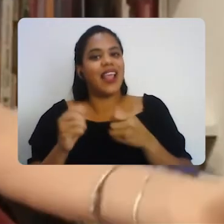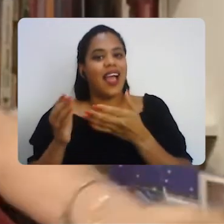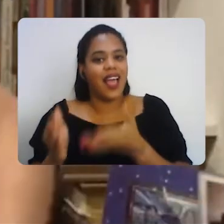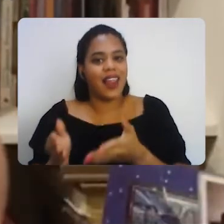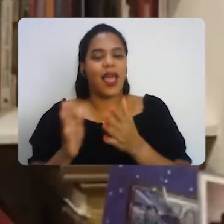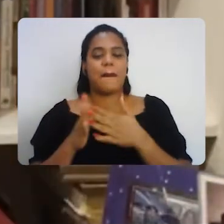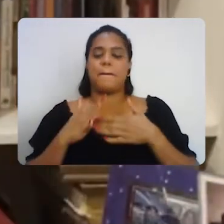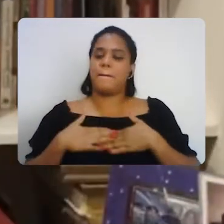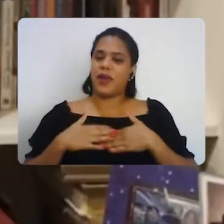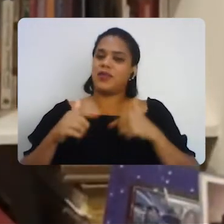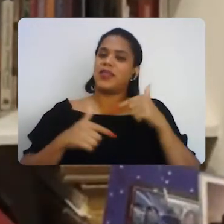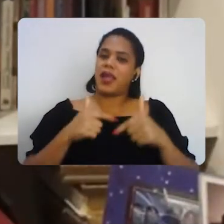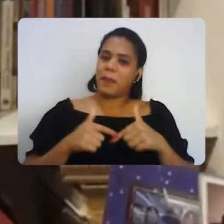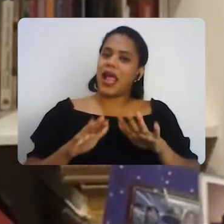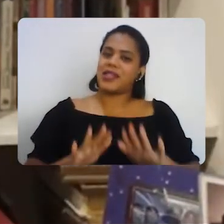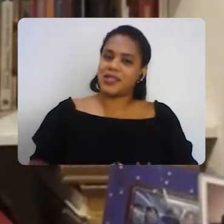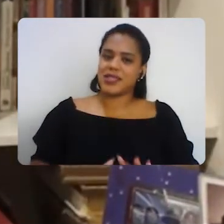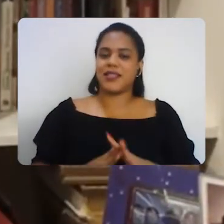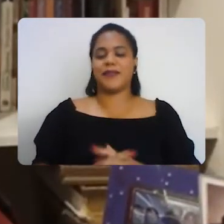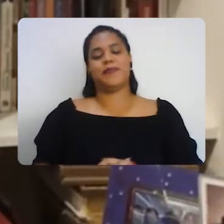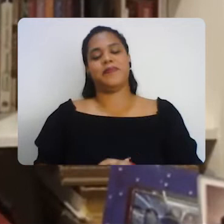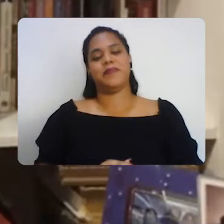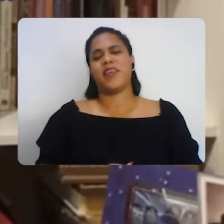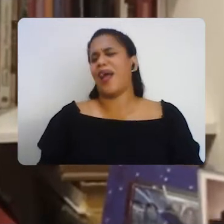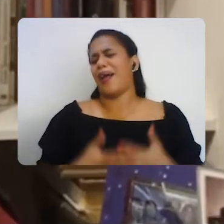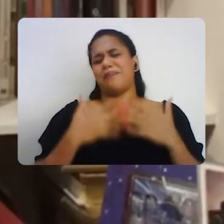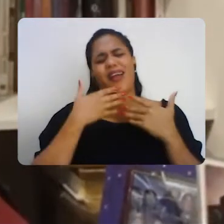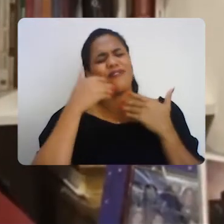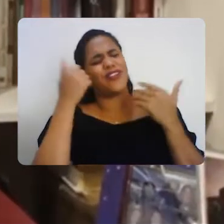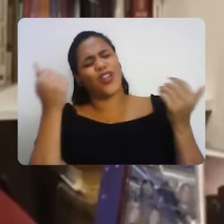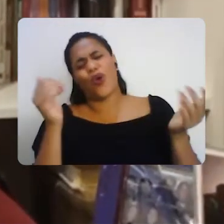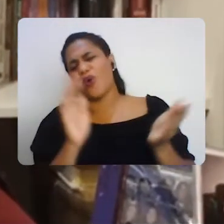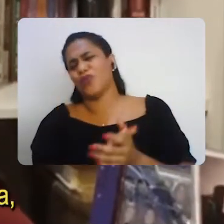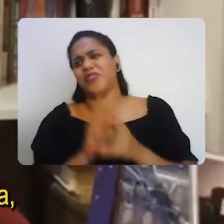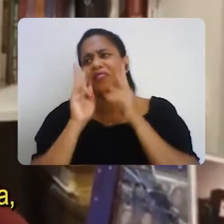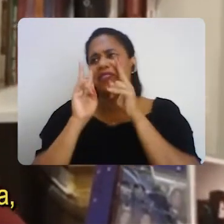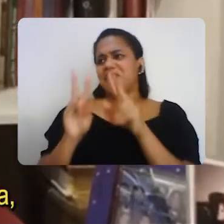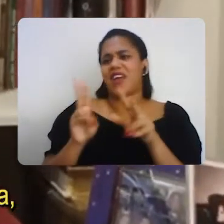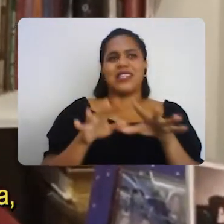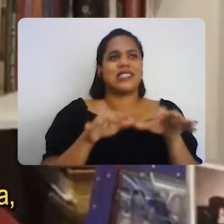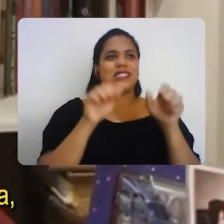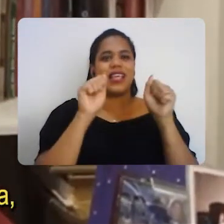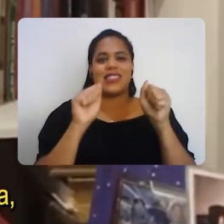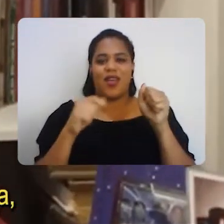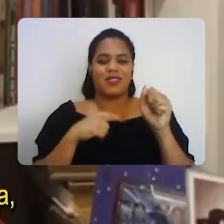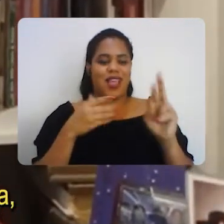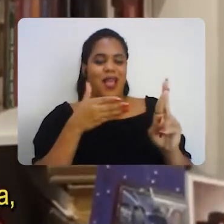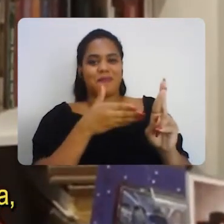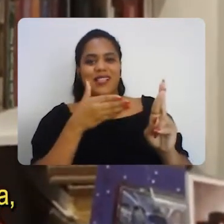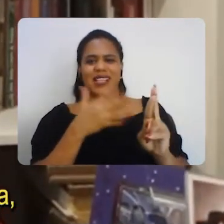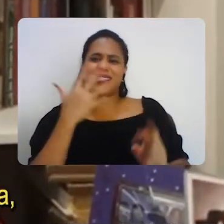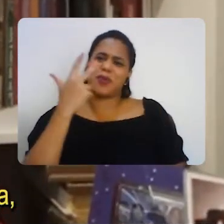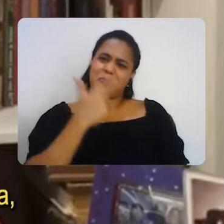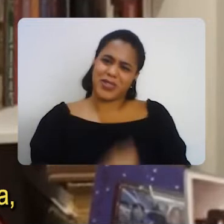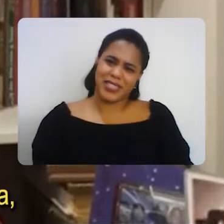funcionando naquela cena, né? Então, meu trabalho foi mais nesse sentido. E foi maravilhoso, assim, poder ver o nosso sertão sendo representado